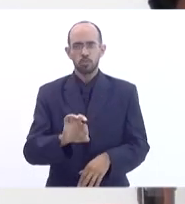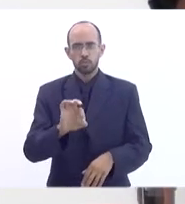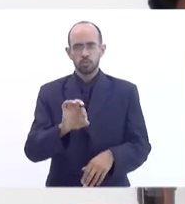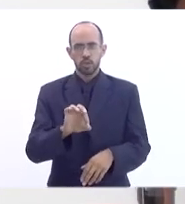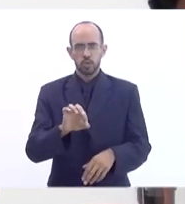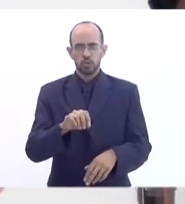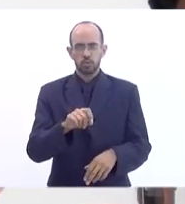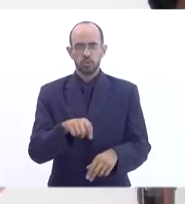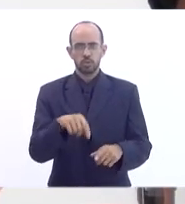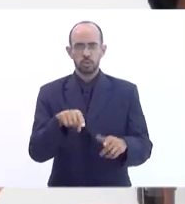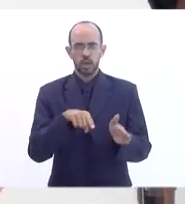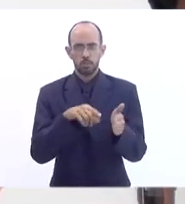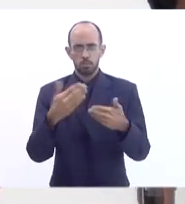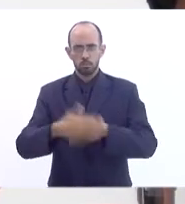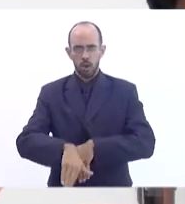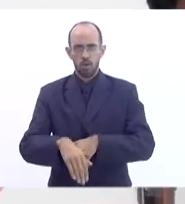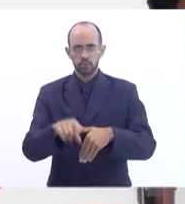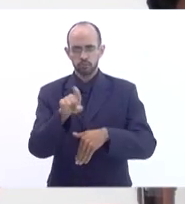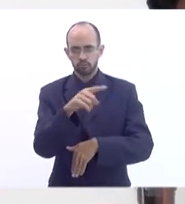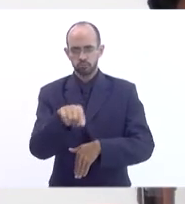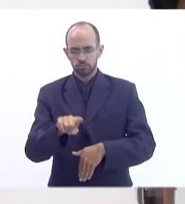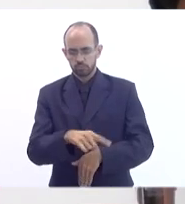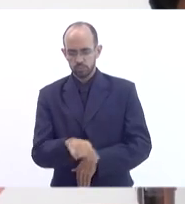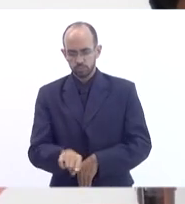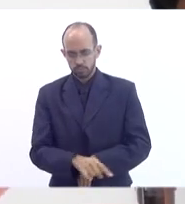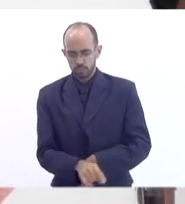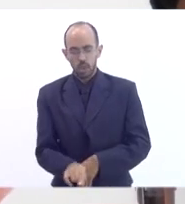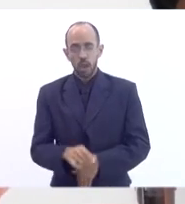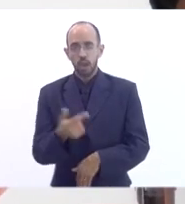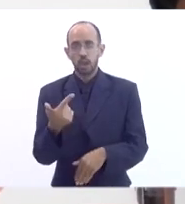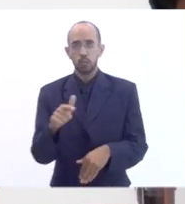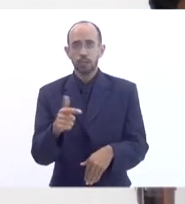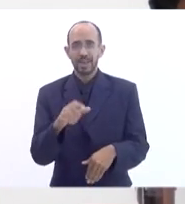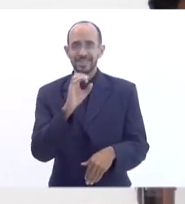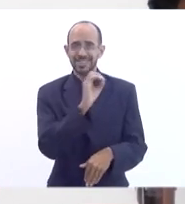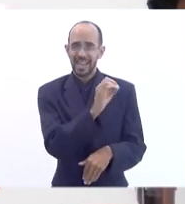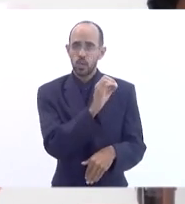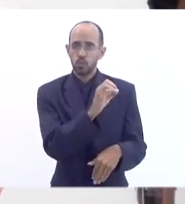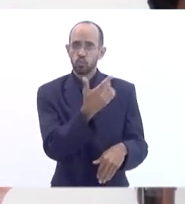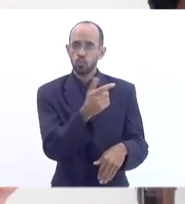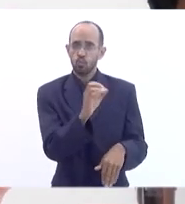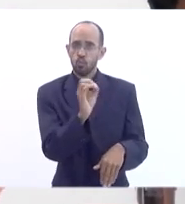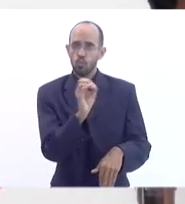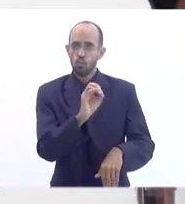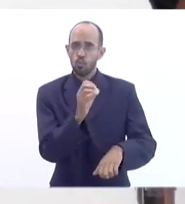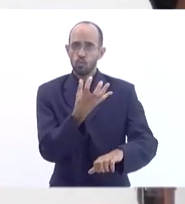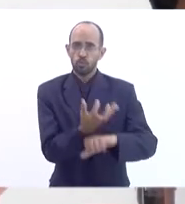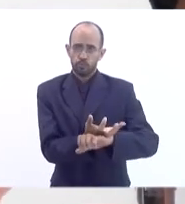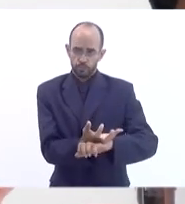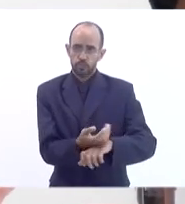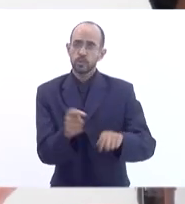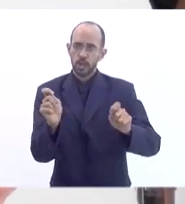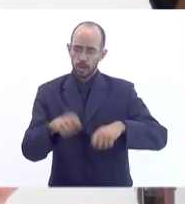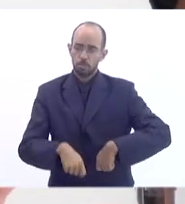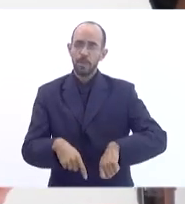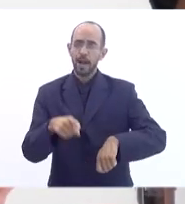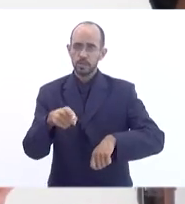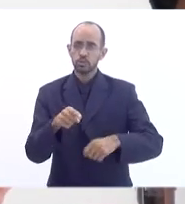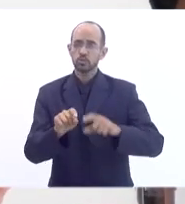escolha e não ter zerado em qualquer disciplina seja possibilitado ao candidato